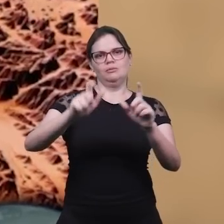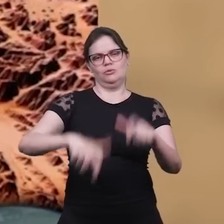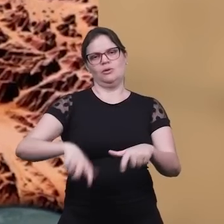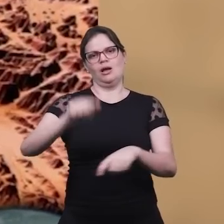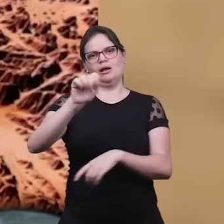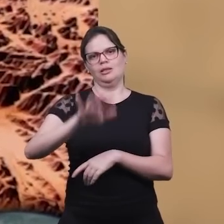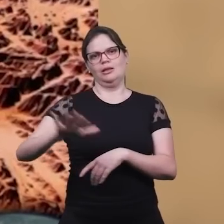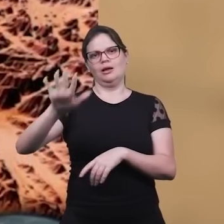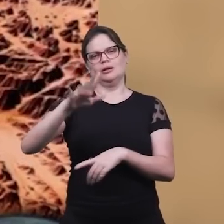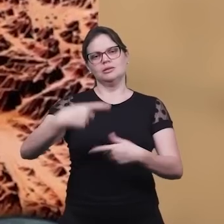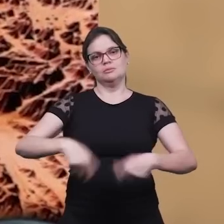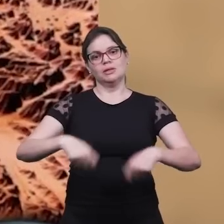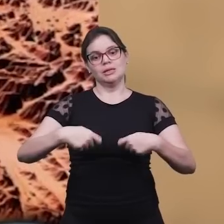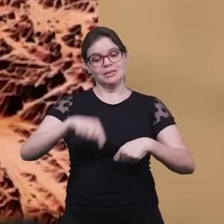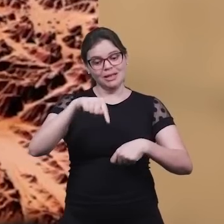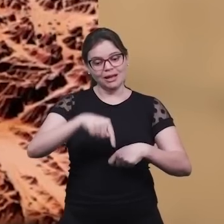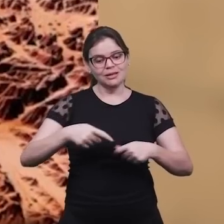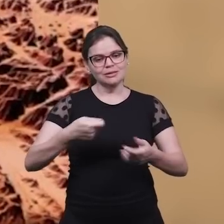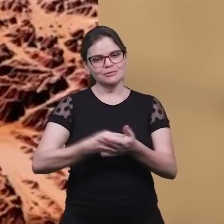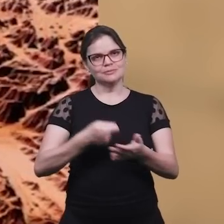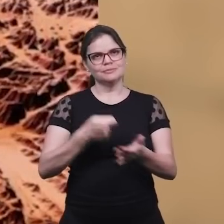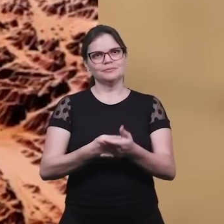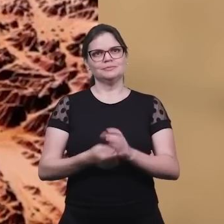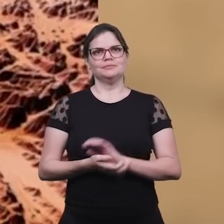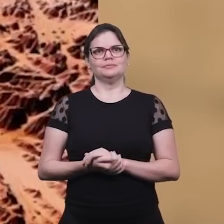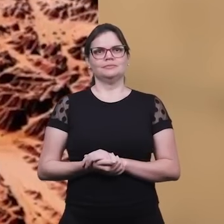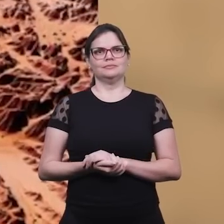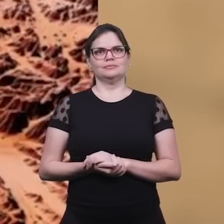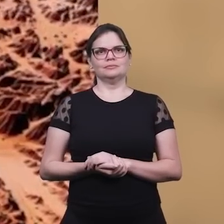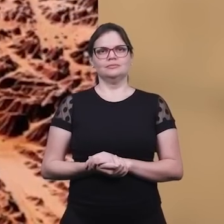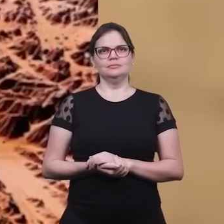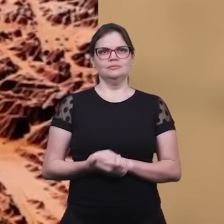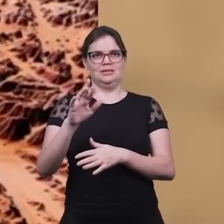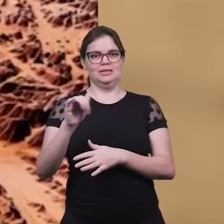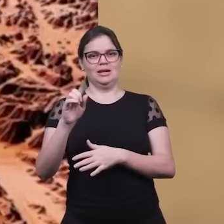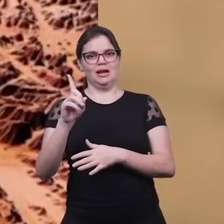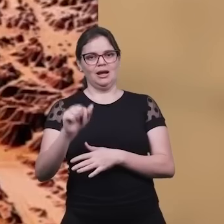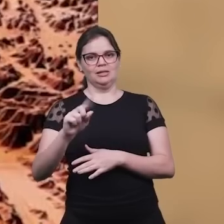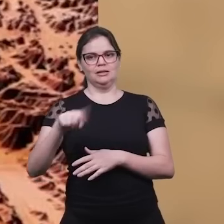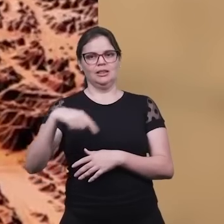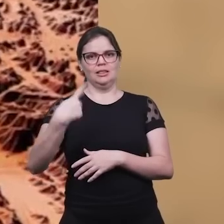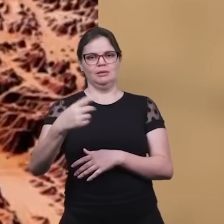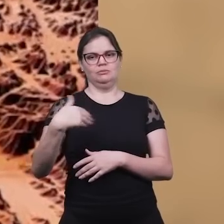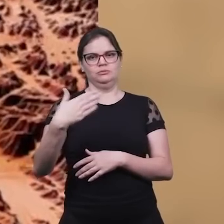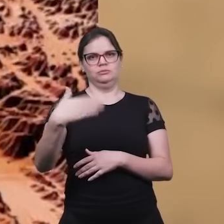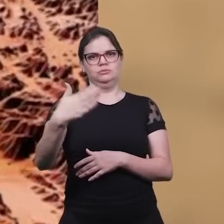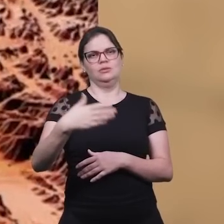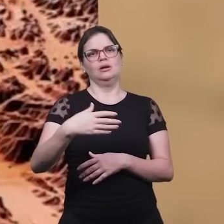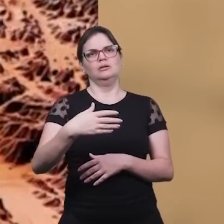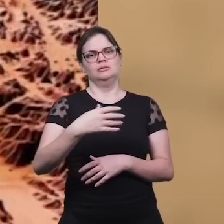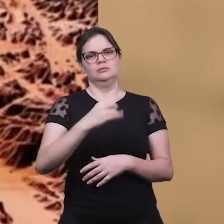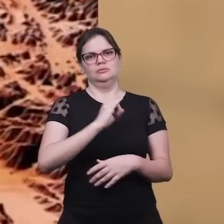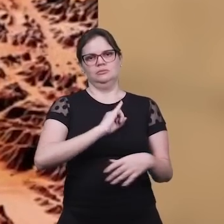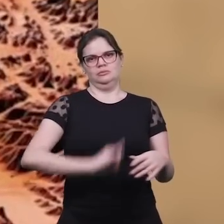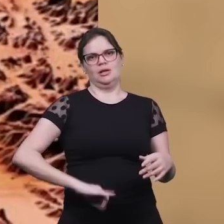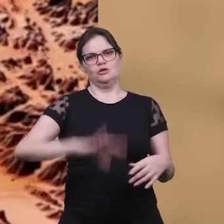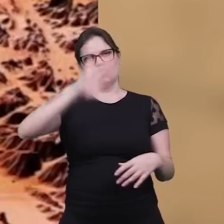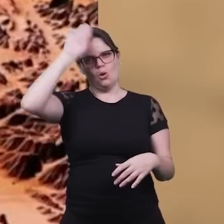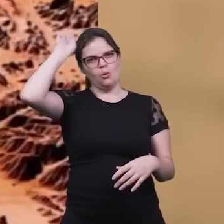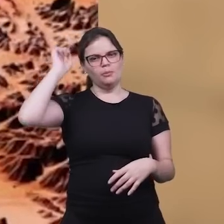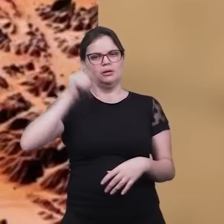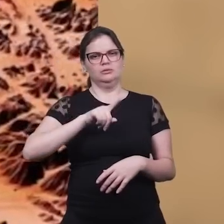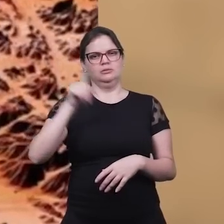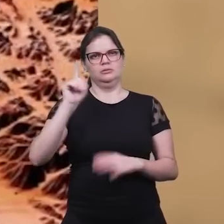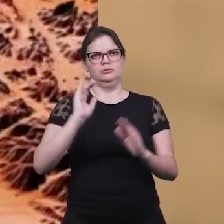cima, era uma passagem obrigatória para quem iria para a Ásia. Eram caminhos. O povo não